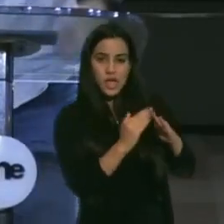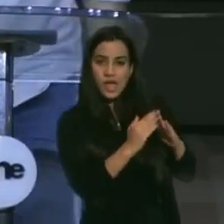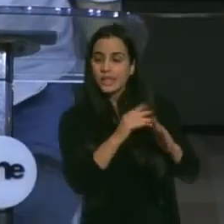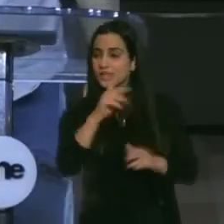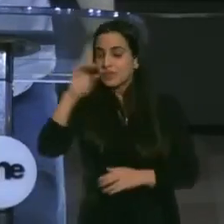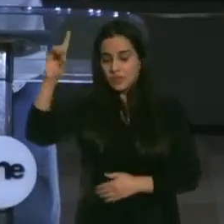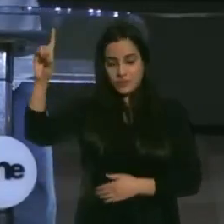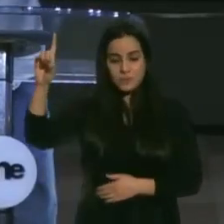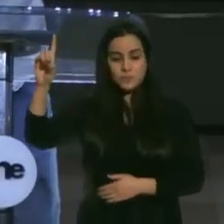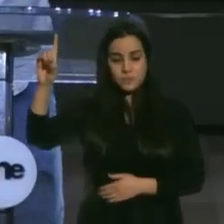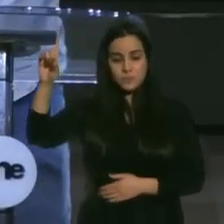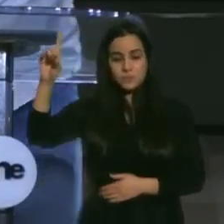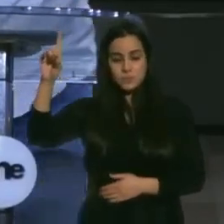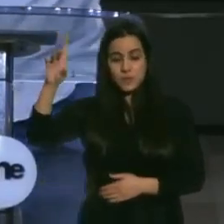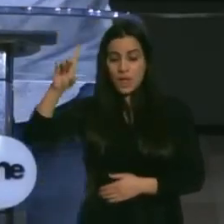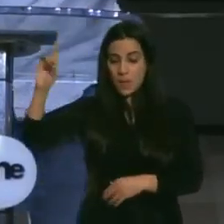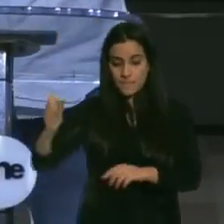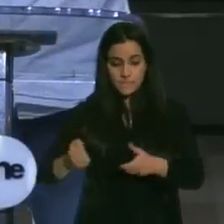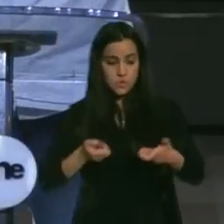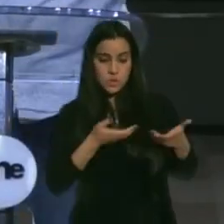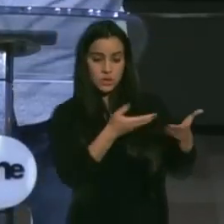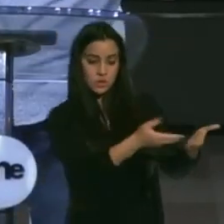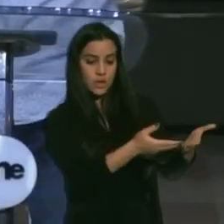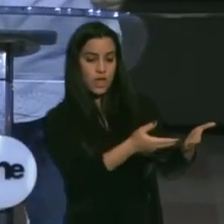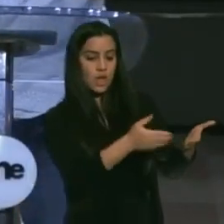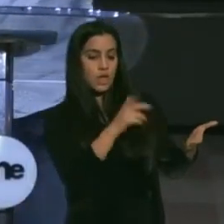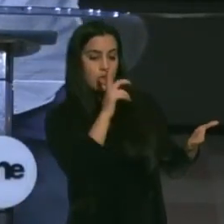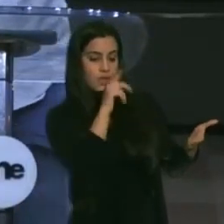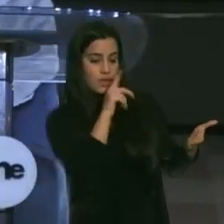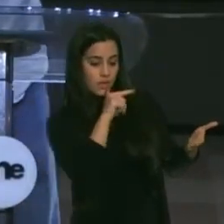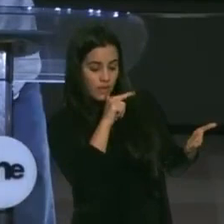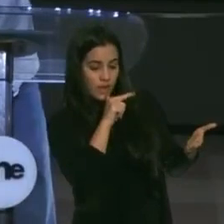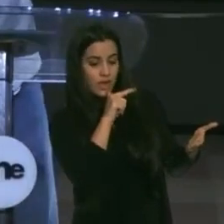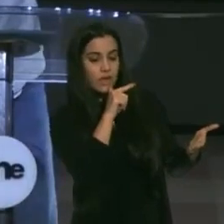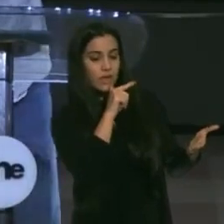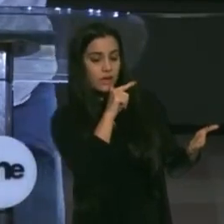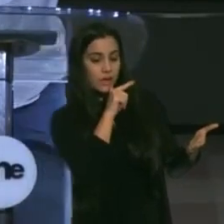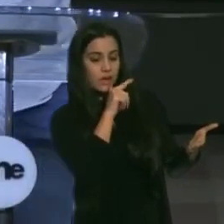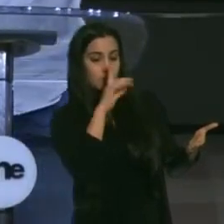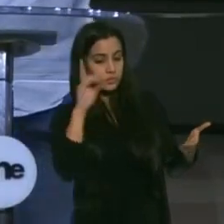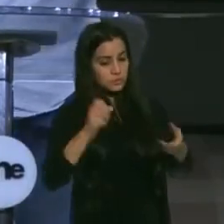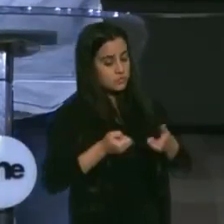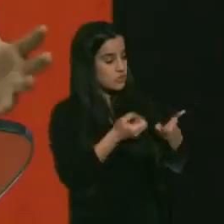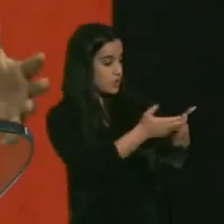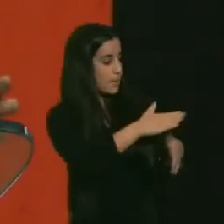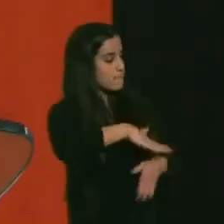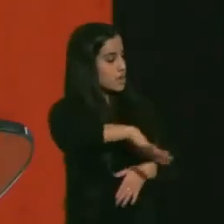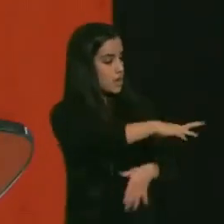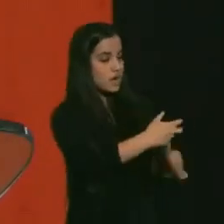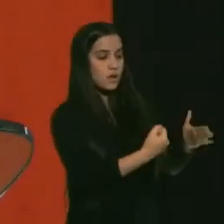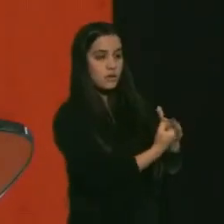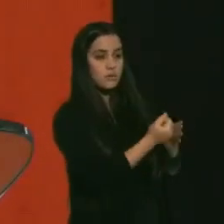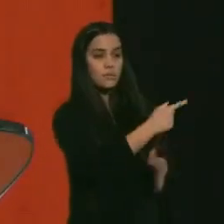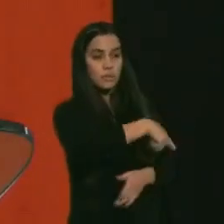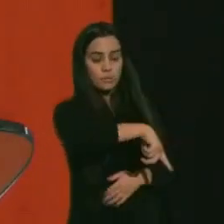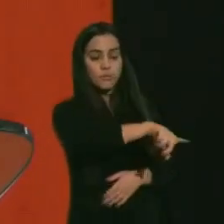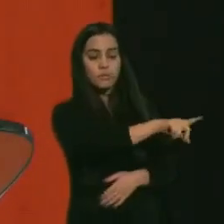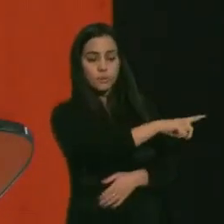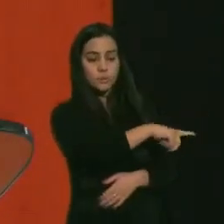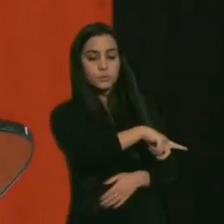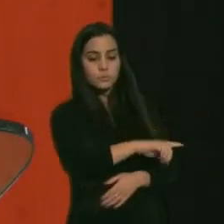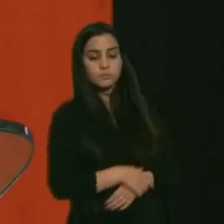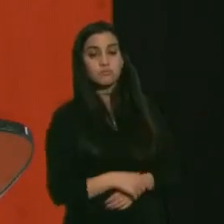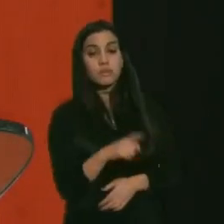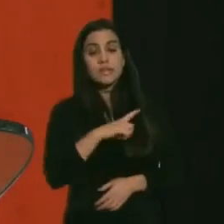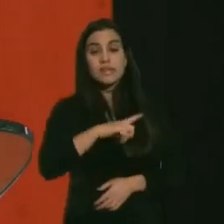casa, tu lhe dás de beber do teu rio de delícias.